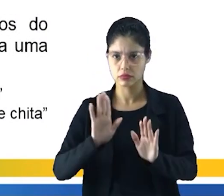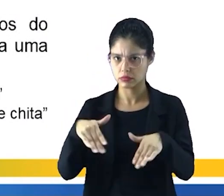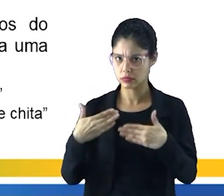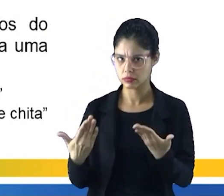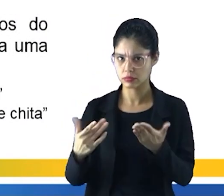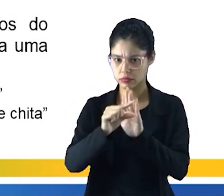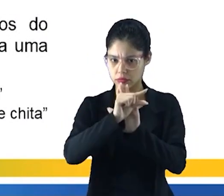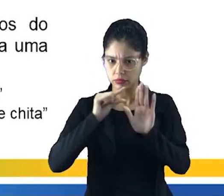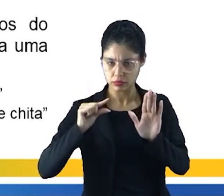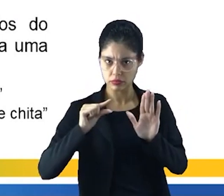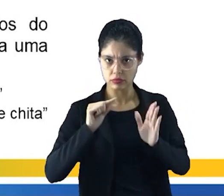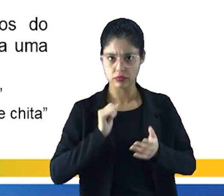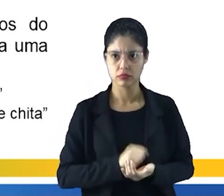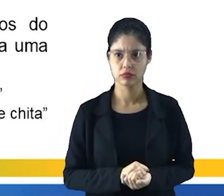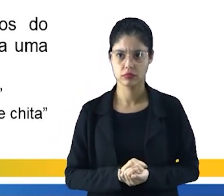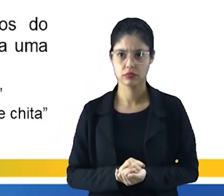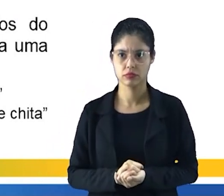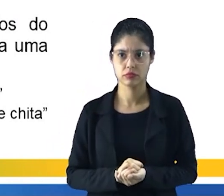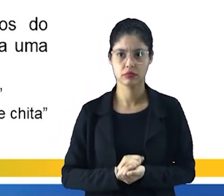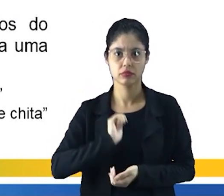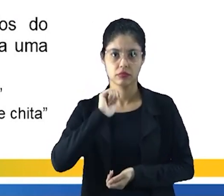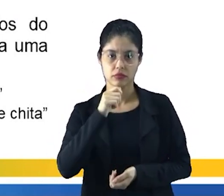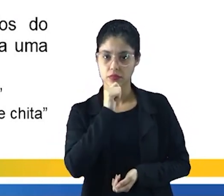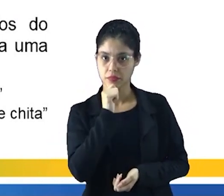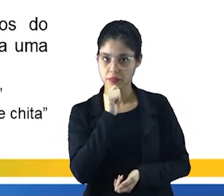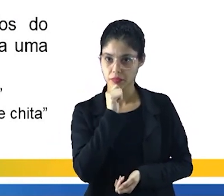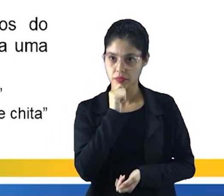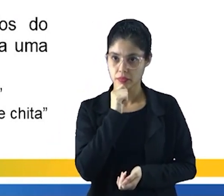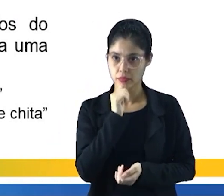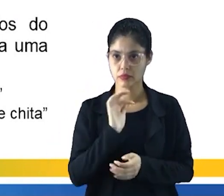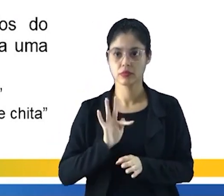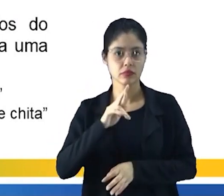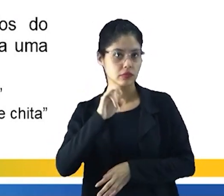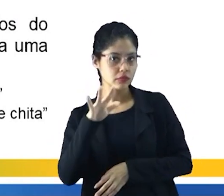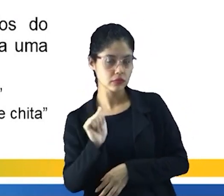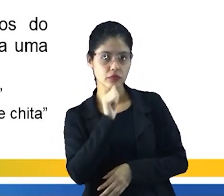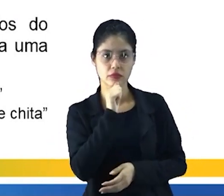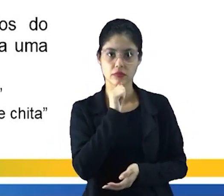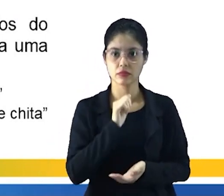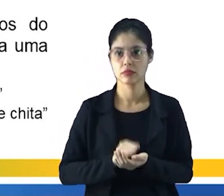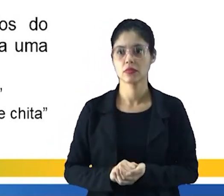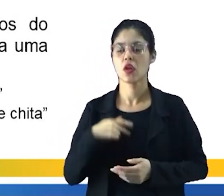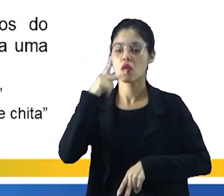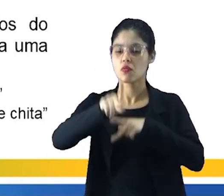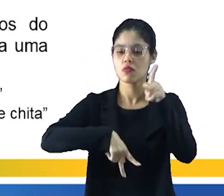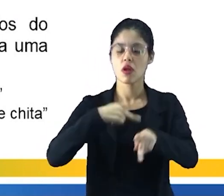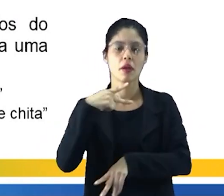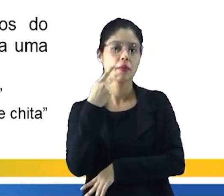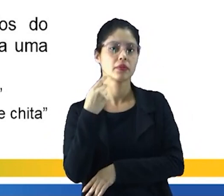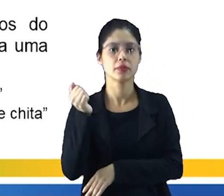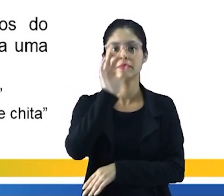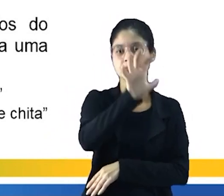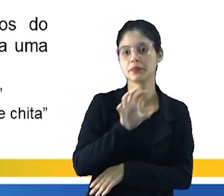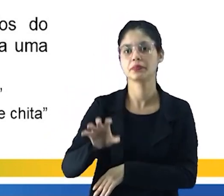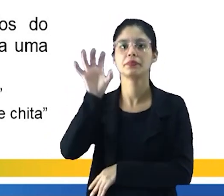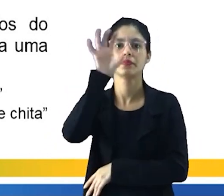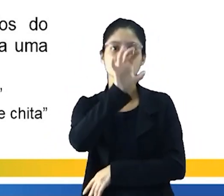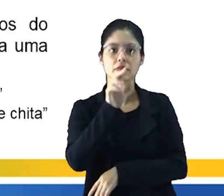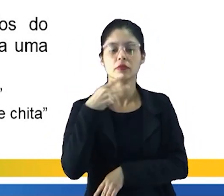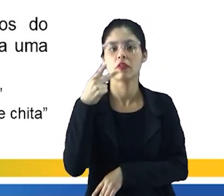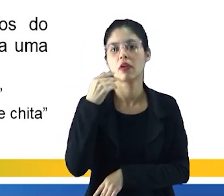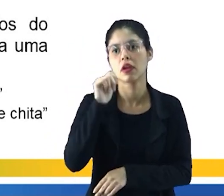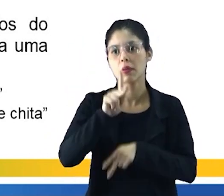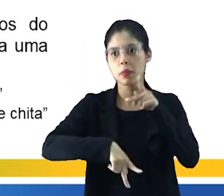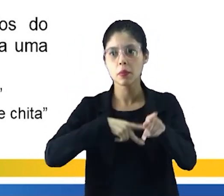qual é o verso que singulariza uma forma característica do falar popular regional, né? Do